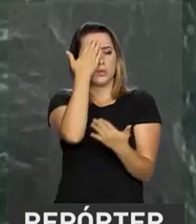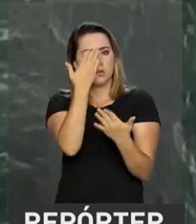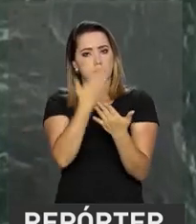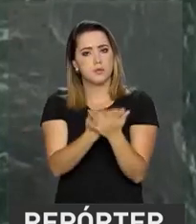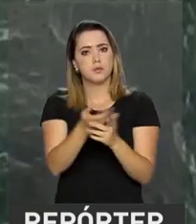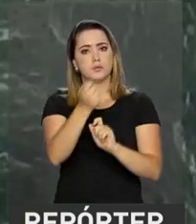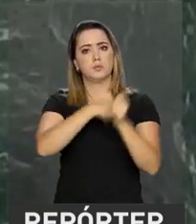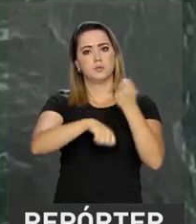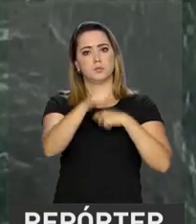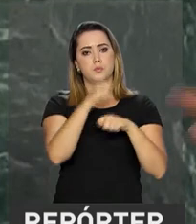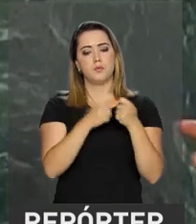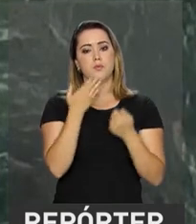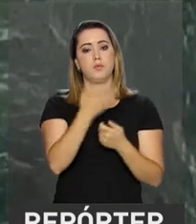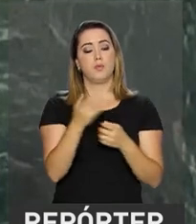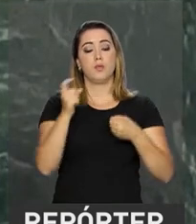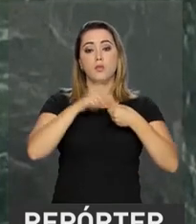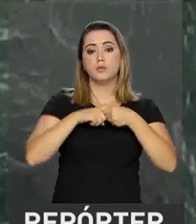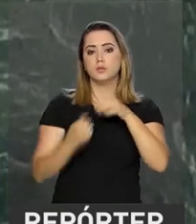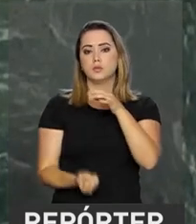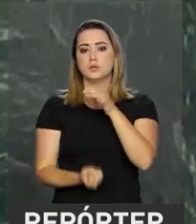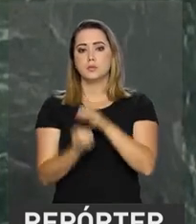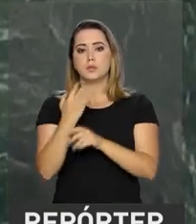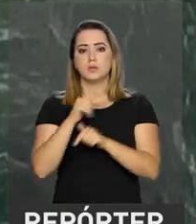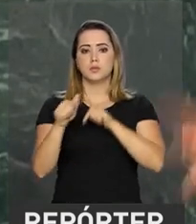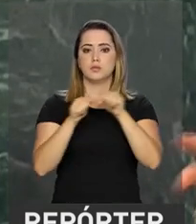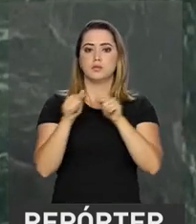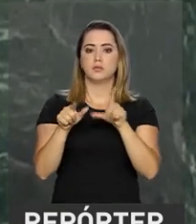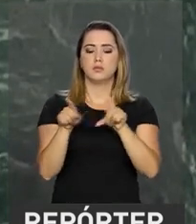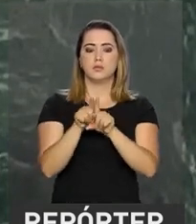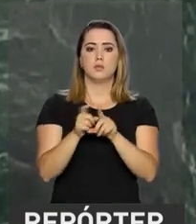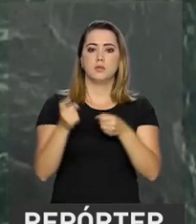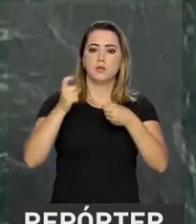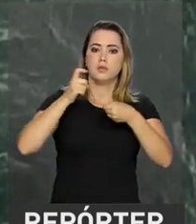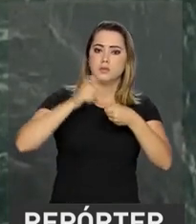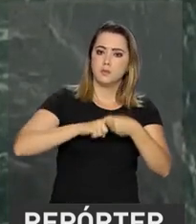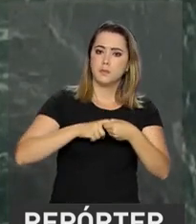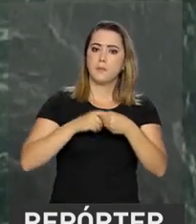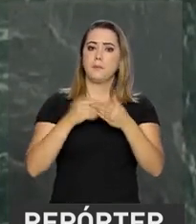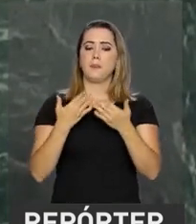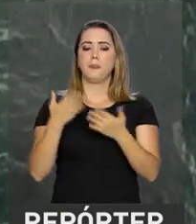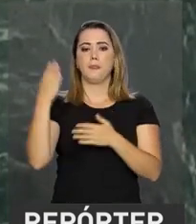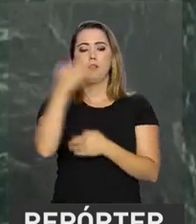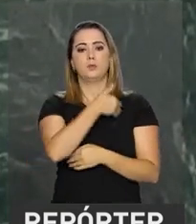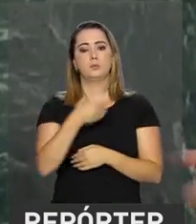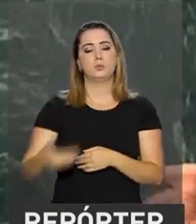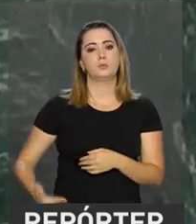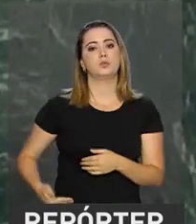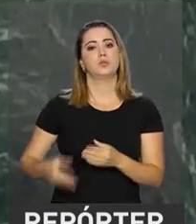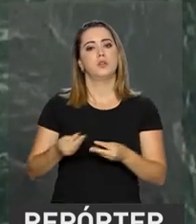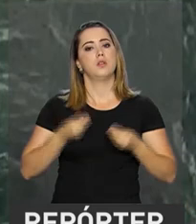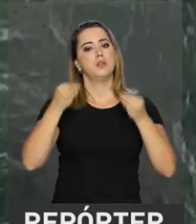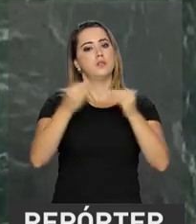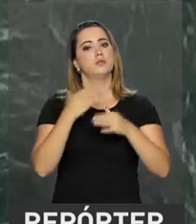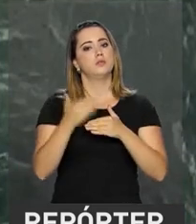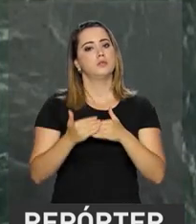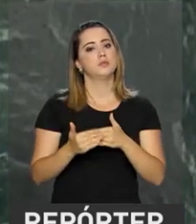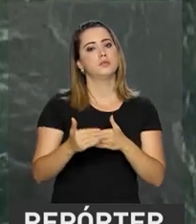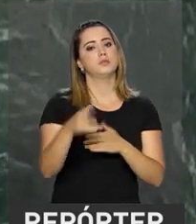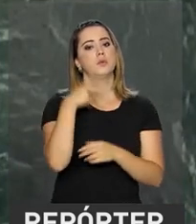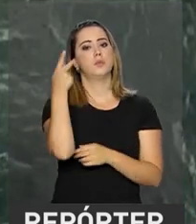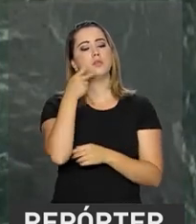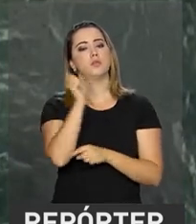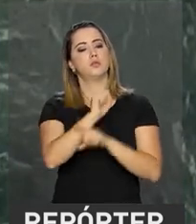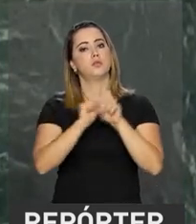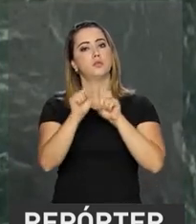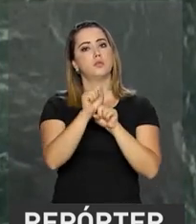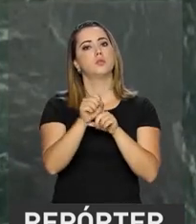credibilidade da economia. Voltamos a gerar empregos, recobramos a capacidade do Estado de levar adiante políticas